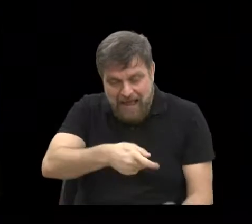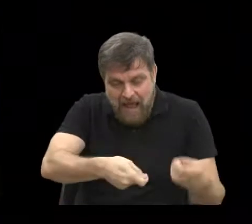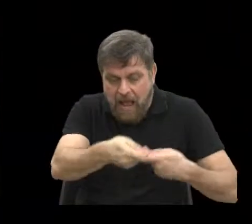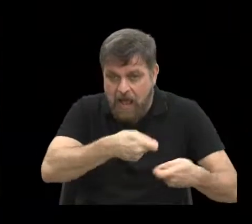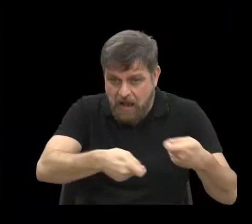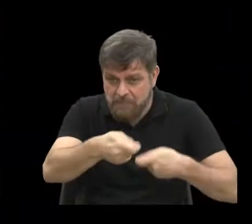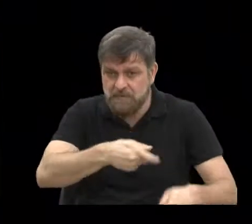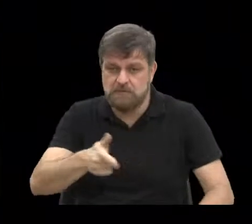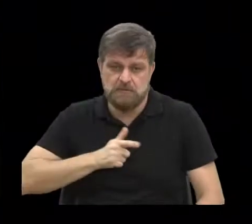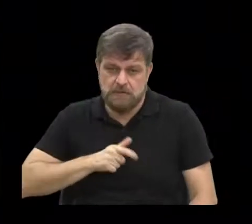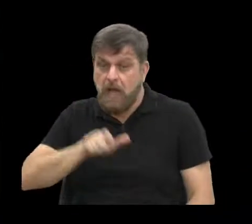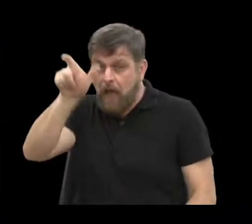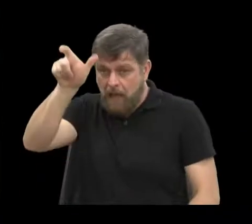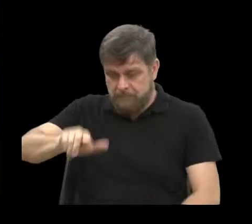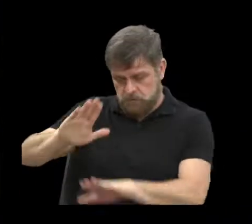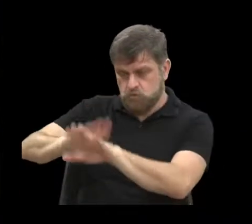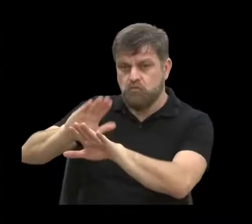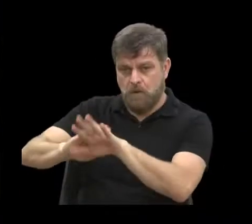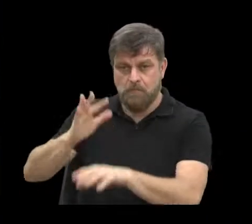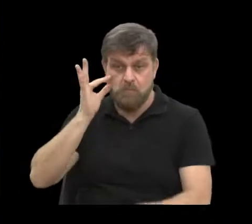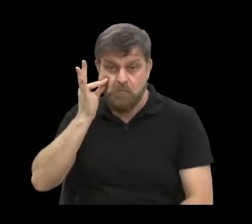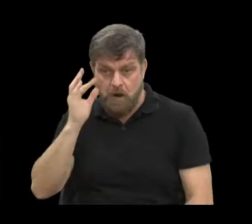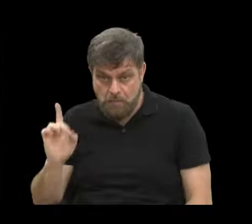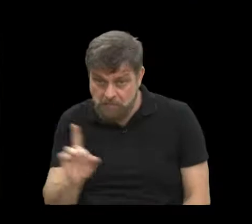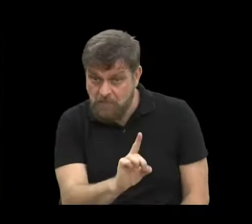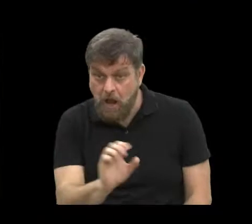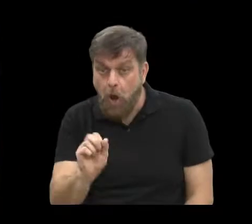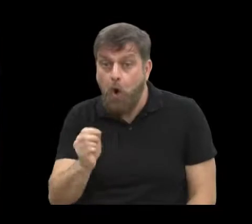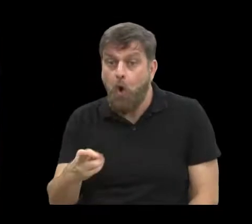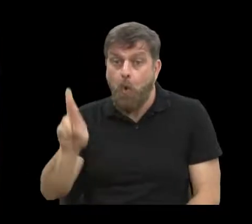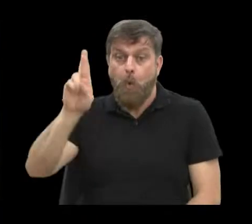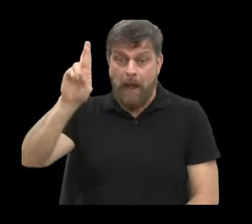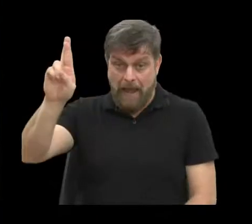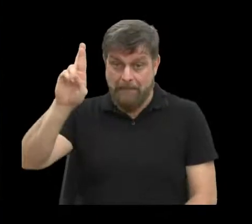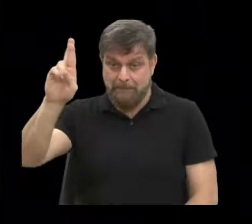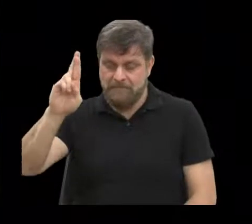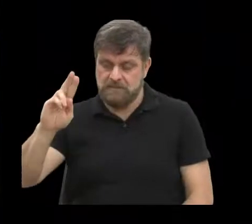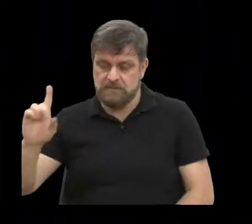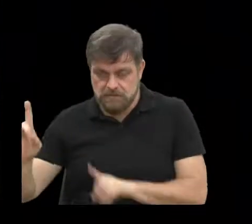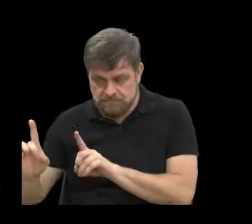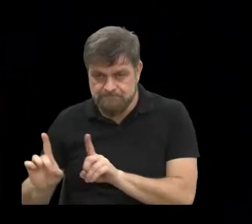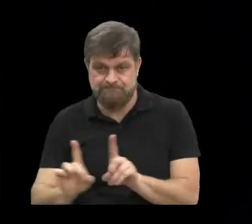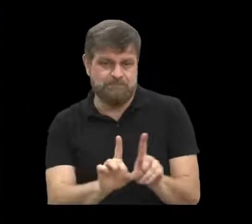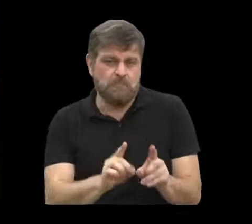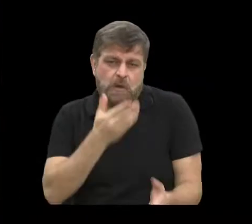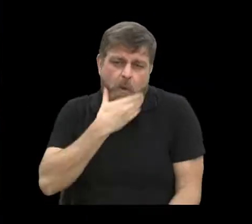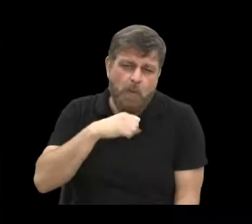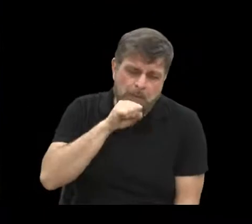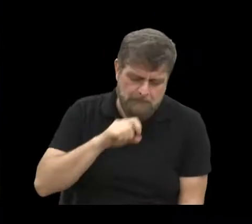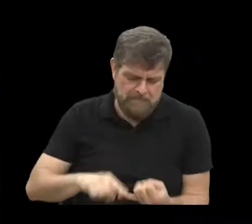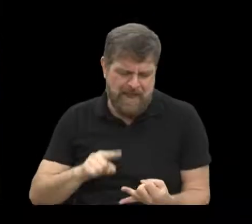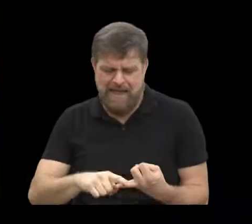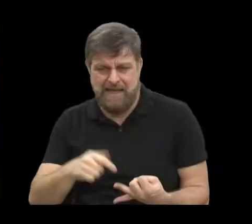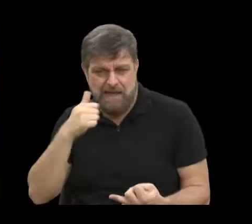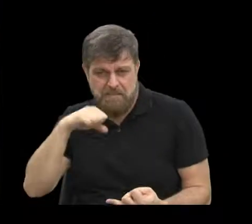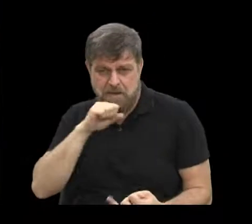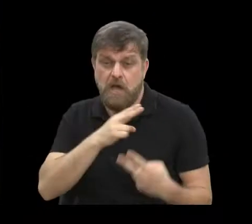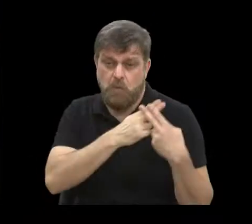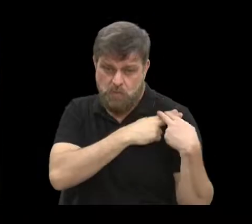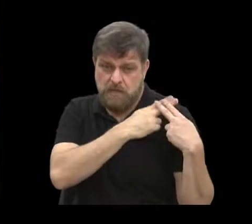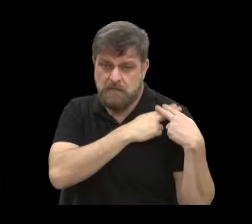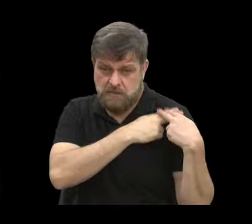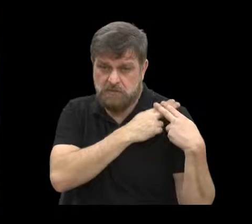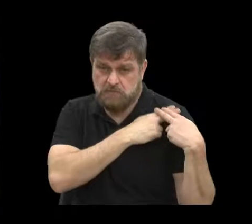pode comparecer o próprio requerente ou o representante legal, né, que é o pai ou o responsável, são os